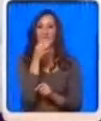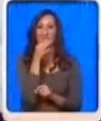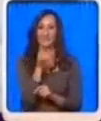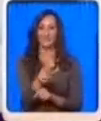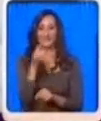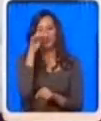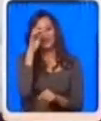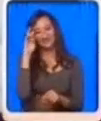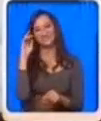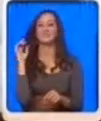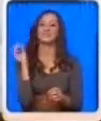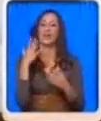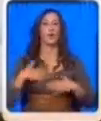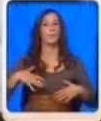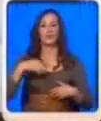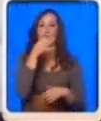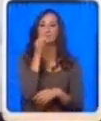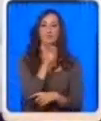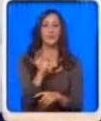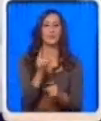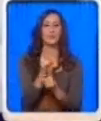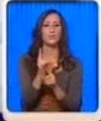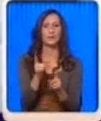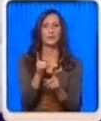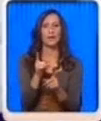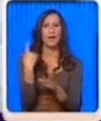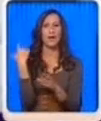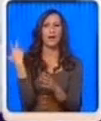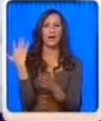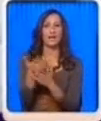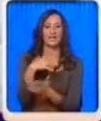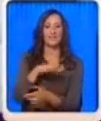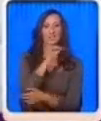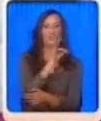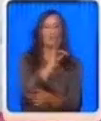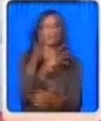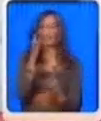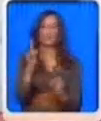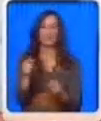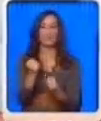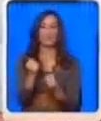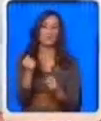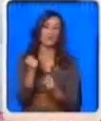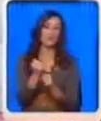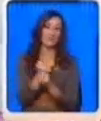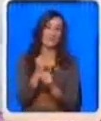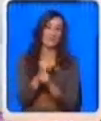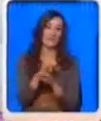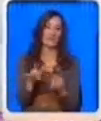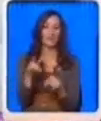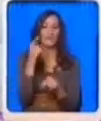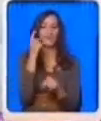Com um belíssimo guarda-roupa também. Olha, porque lembraste, já há muito tempo que querias a Florbela nos teus elencos? Já. Depois disso, a Florbela